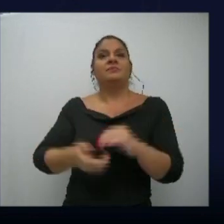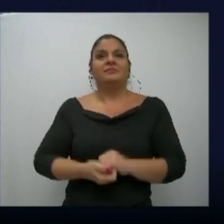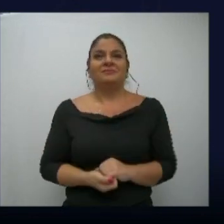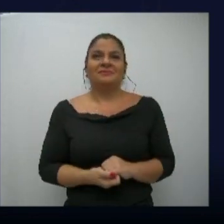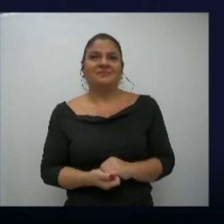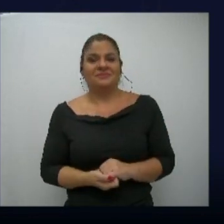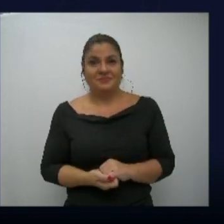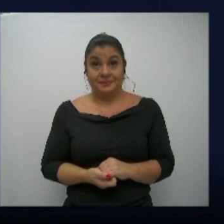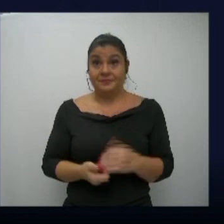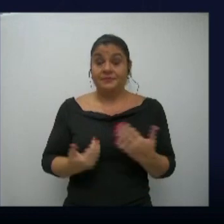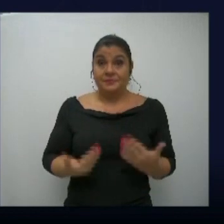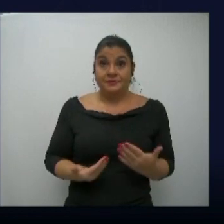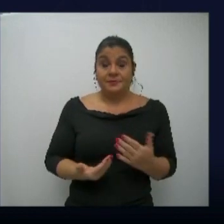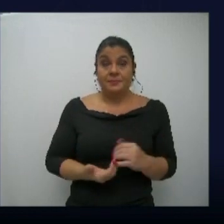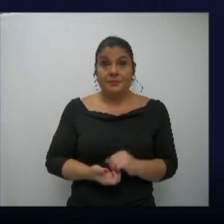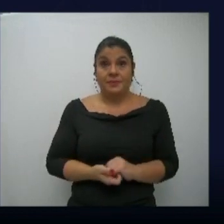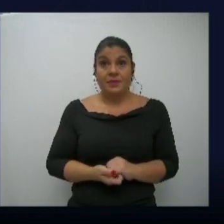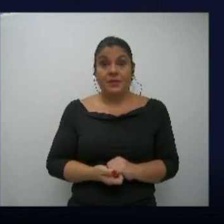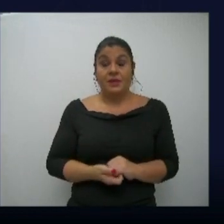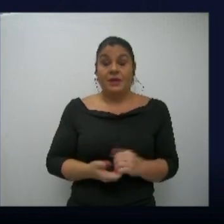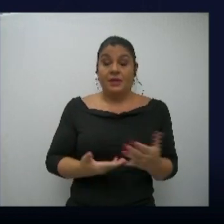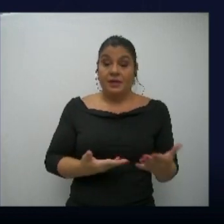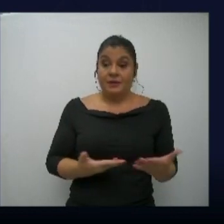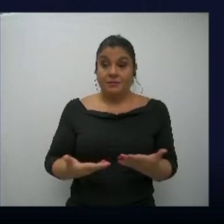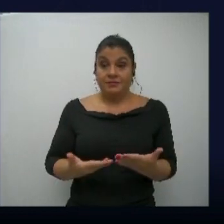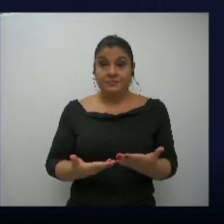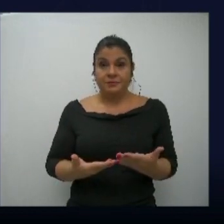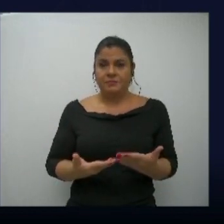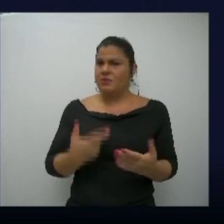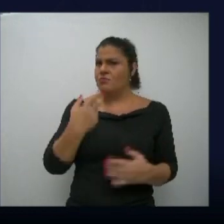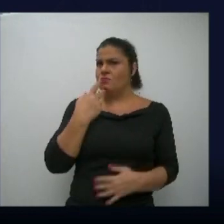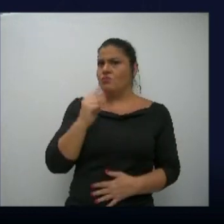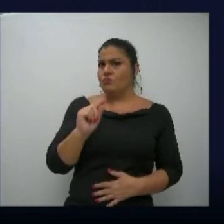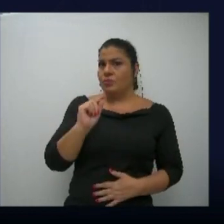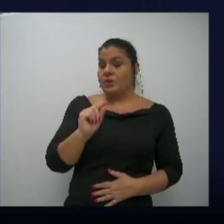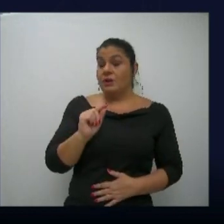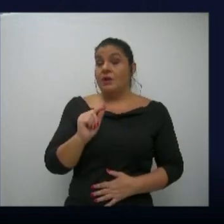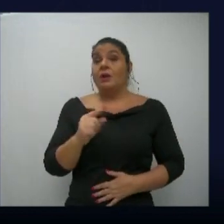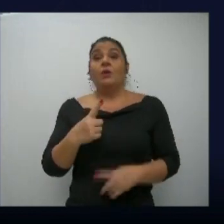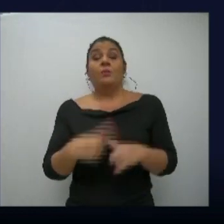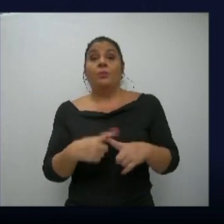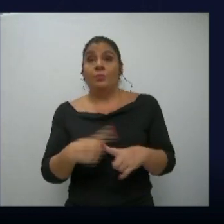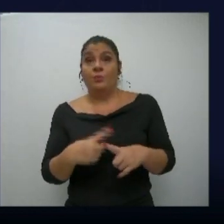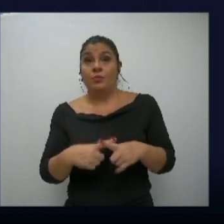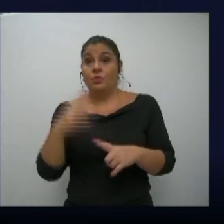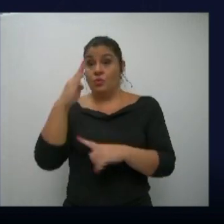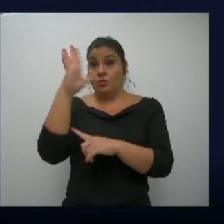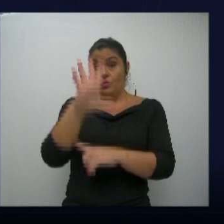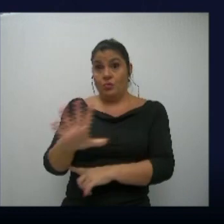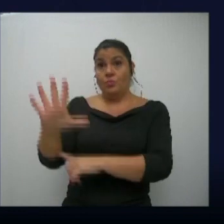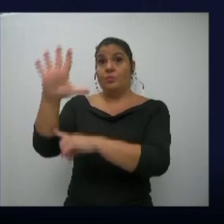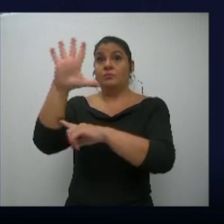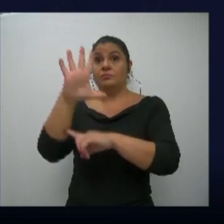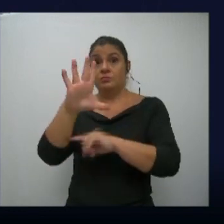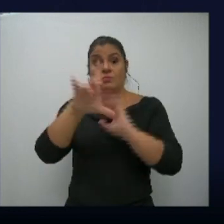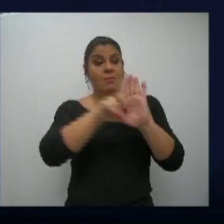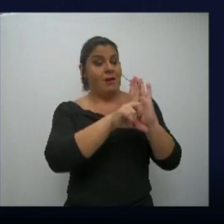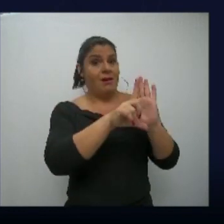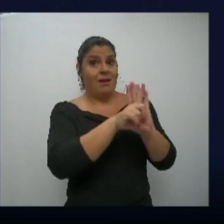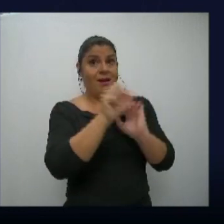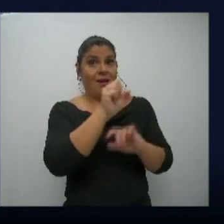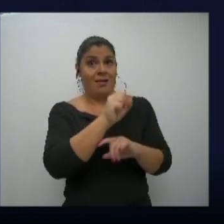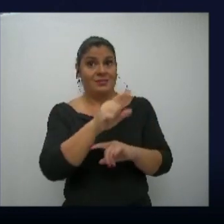The Wall Roger eu sei o direito de basicamente porque no Brasil a lei da sociais não